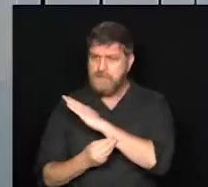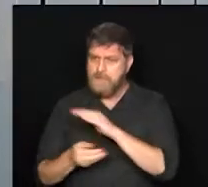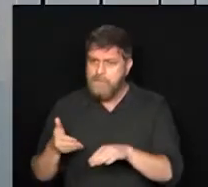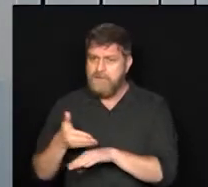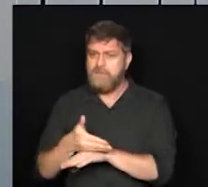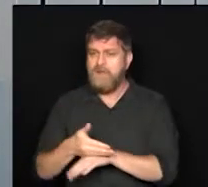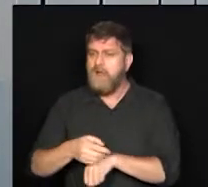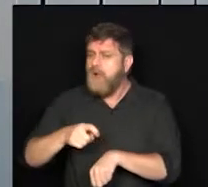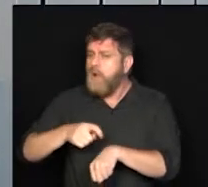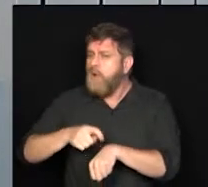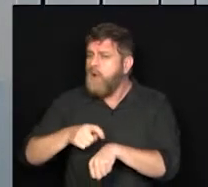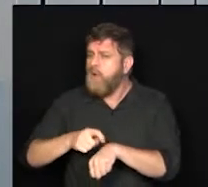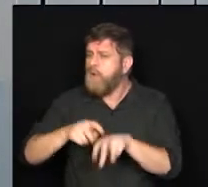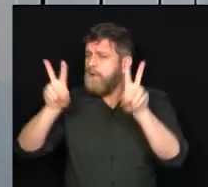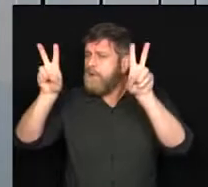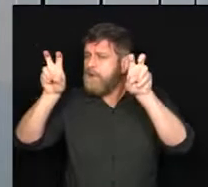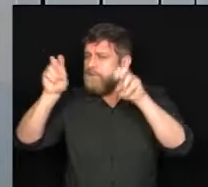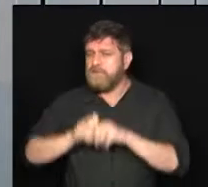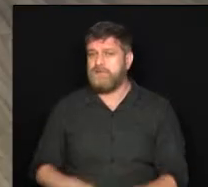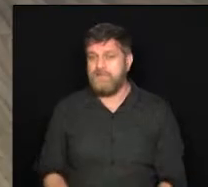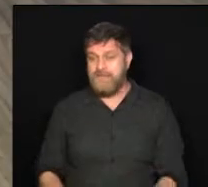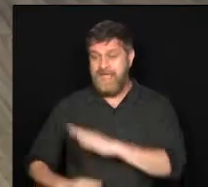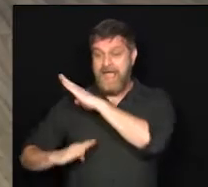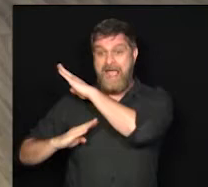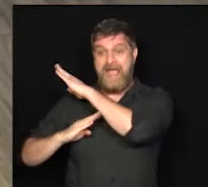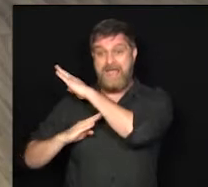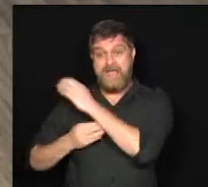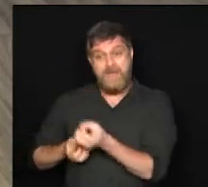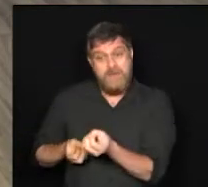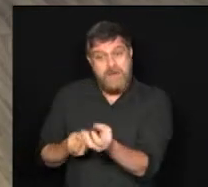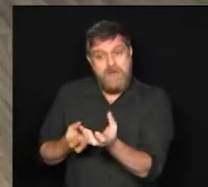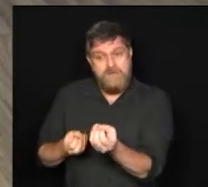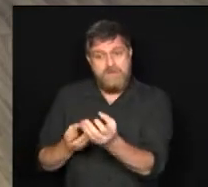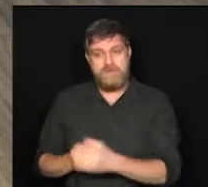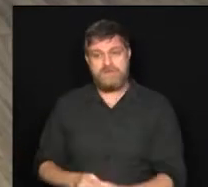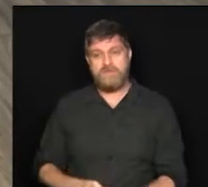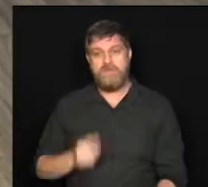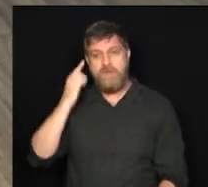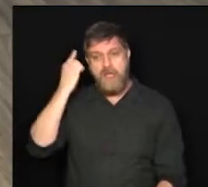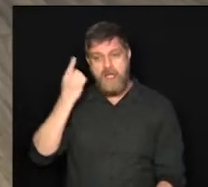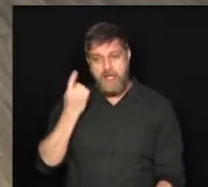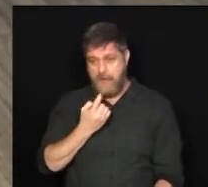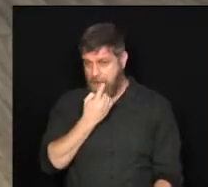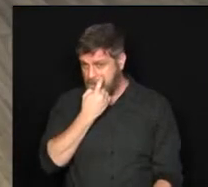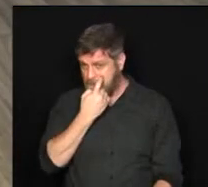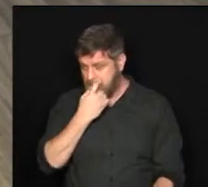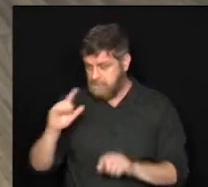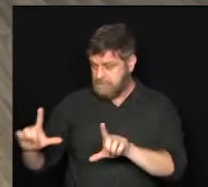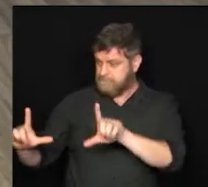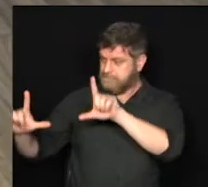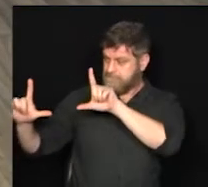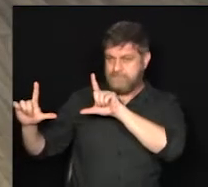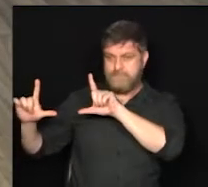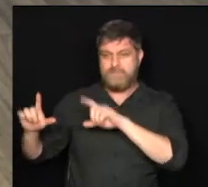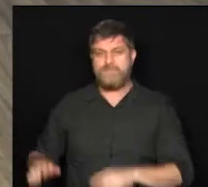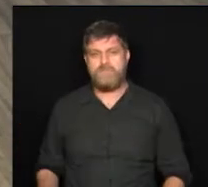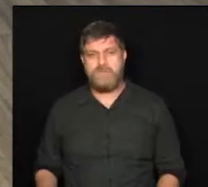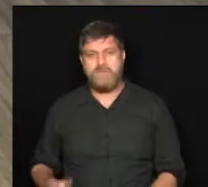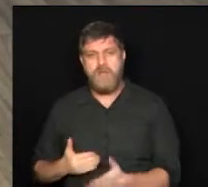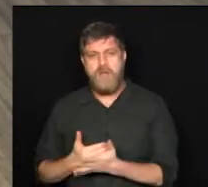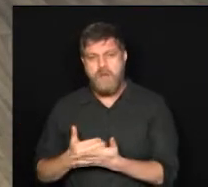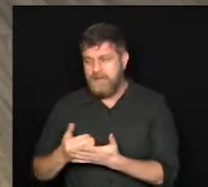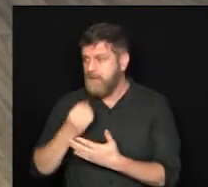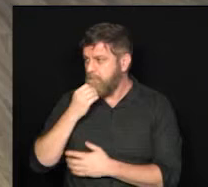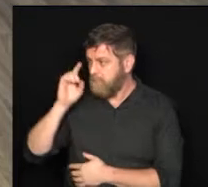E agora é hora de falarmos sobre as notícias do Legislativo com a Mirna Abreu, que retorna aqui ao Câmara Total. A gente começa no